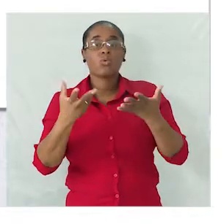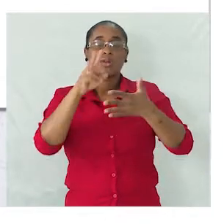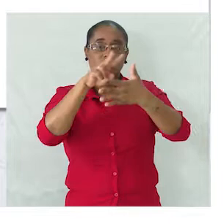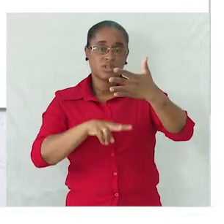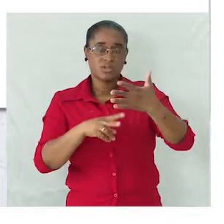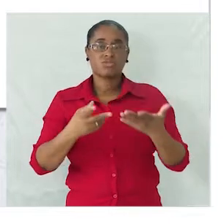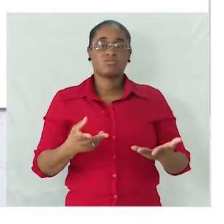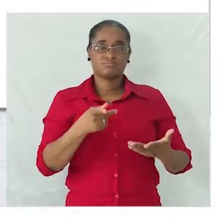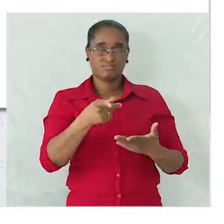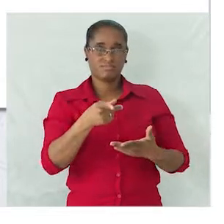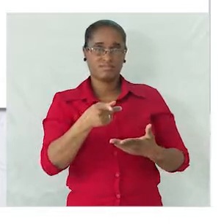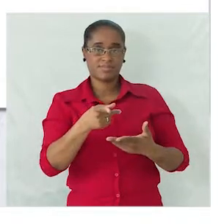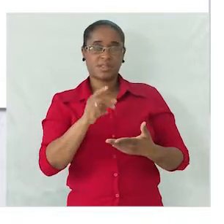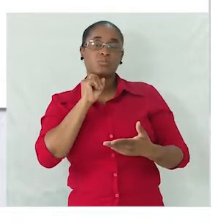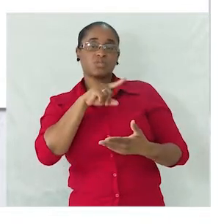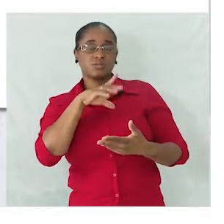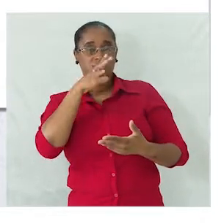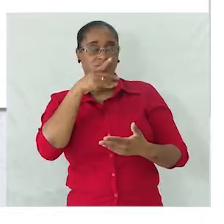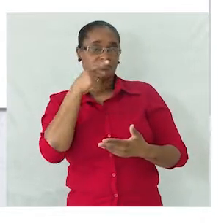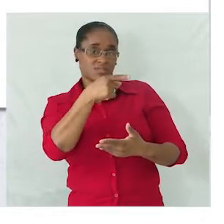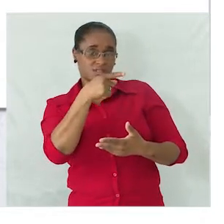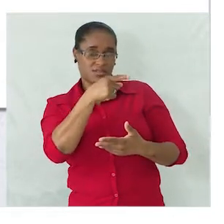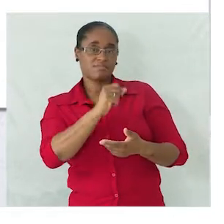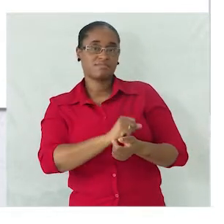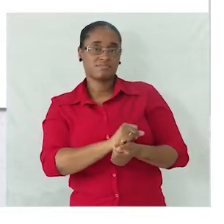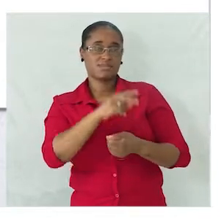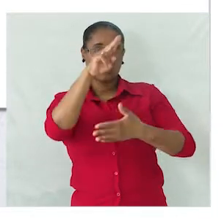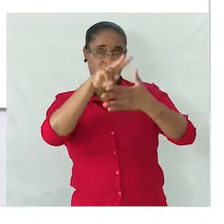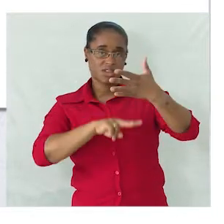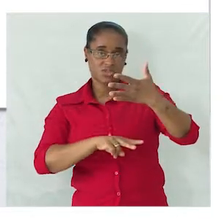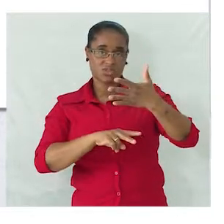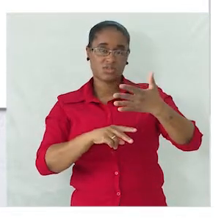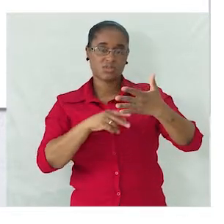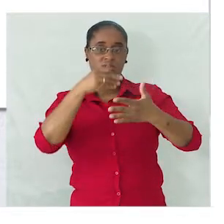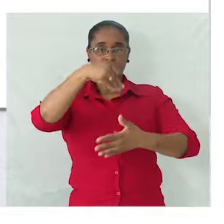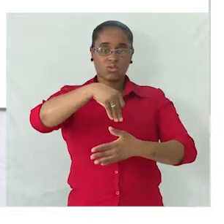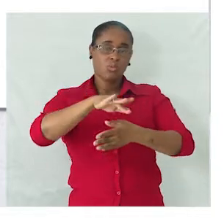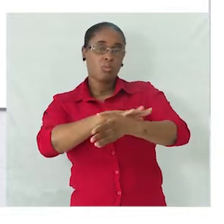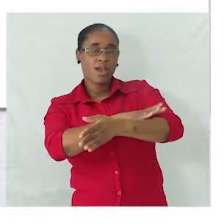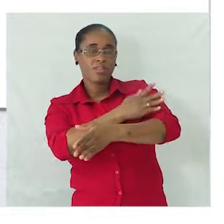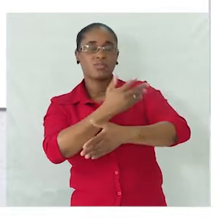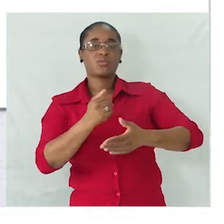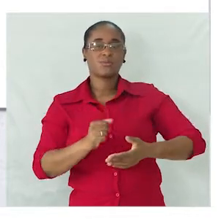género. Podemos dizer que temos aqui o texto poético.